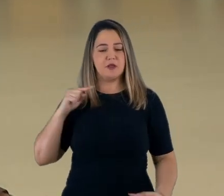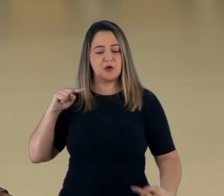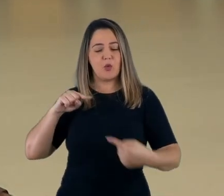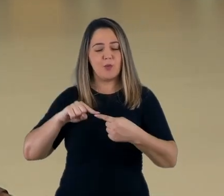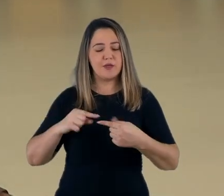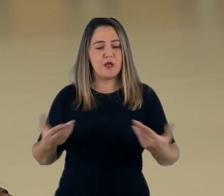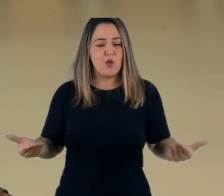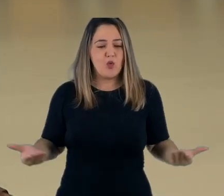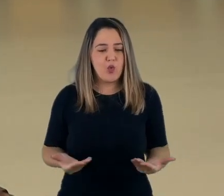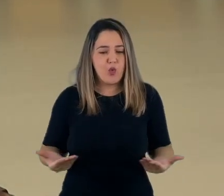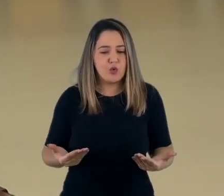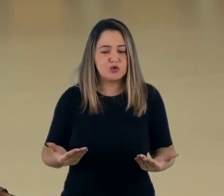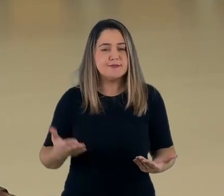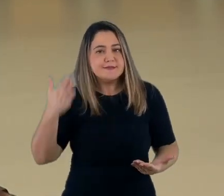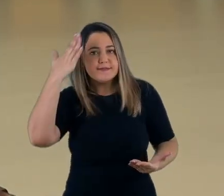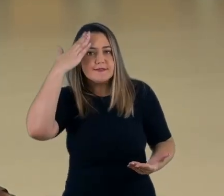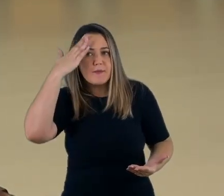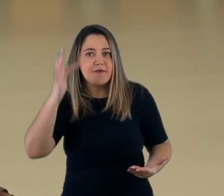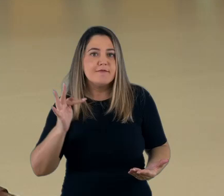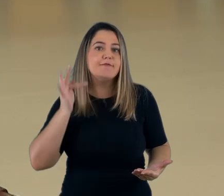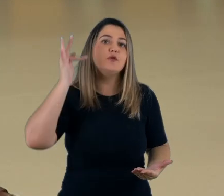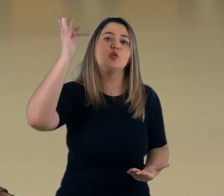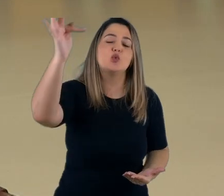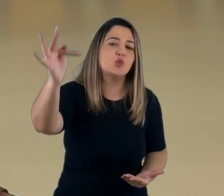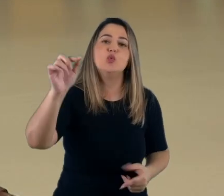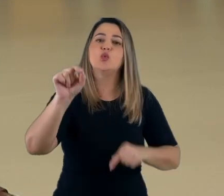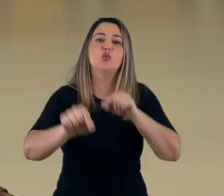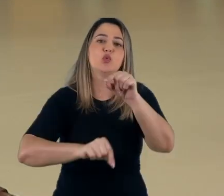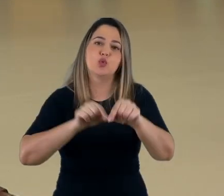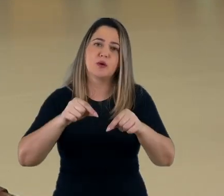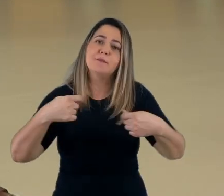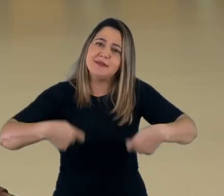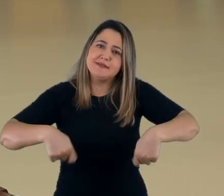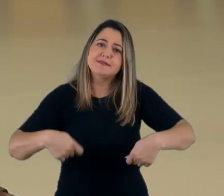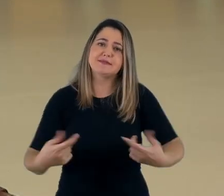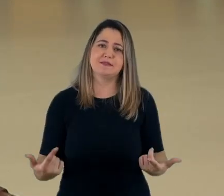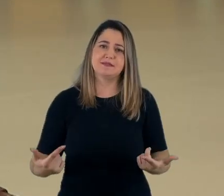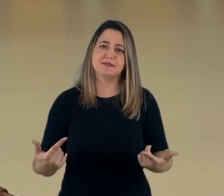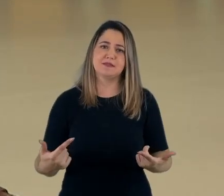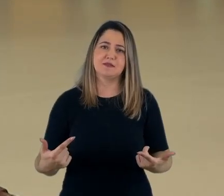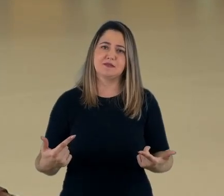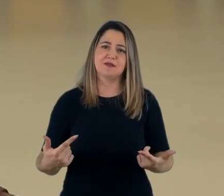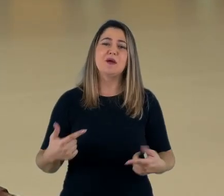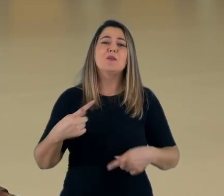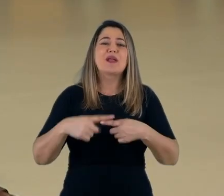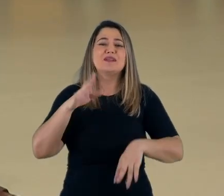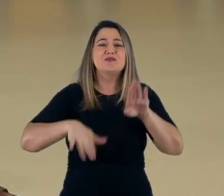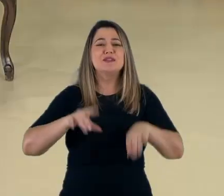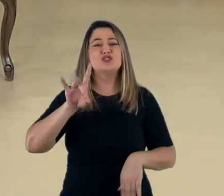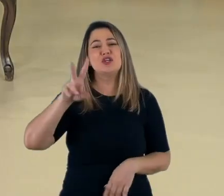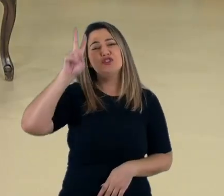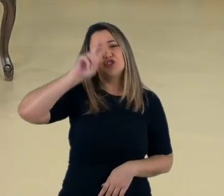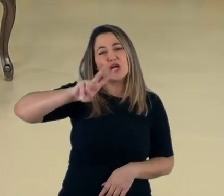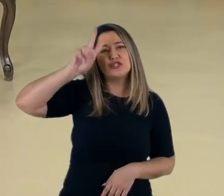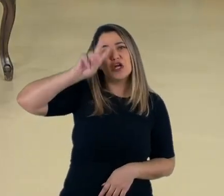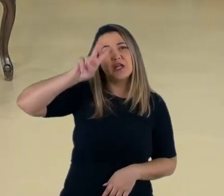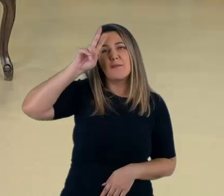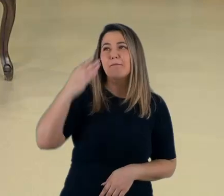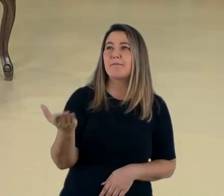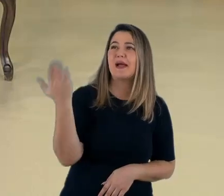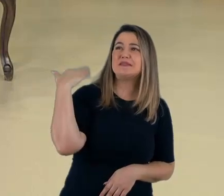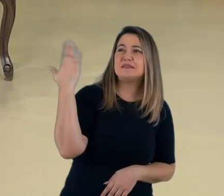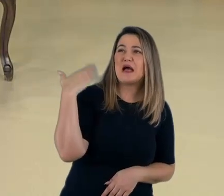se fosse um distante contexto que nada tem a ver com cada um de nós. Burns certa